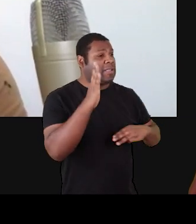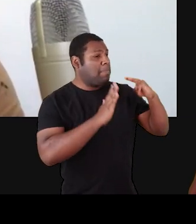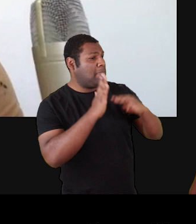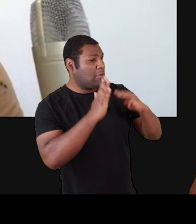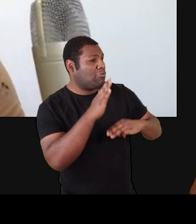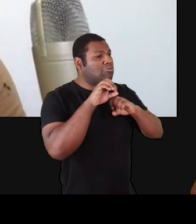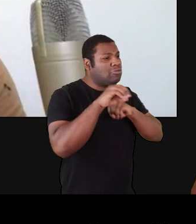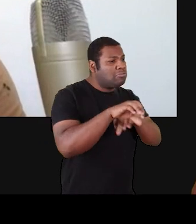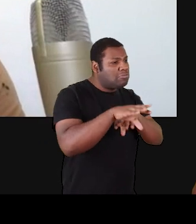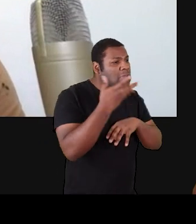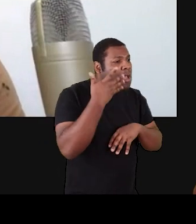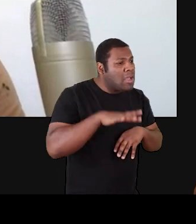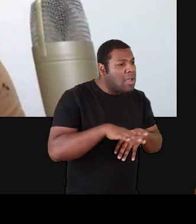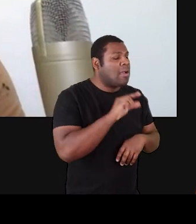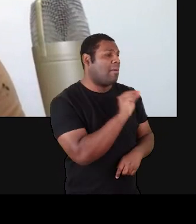tocar?